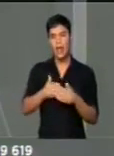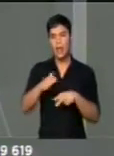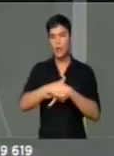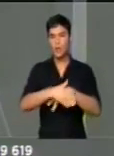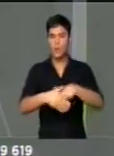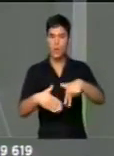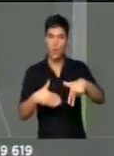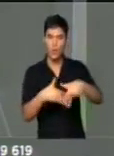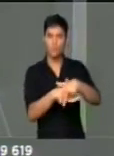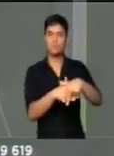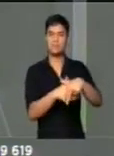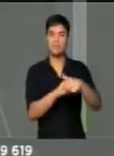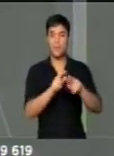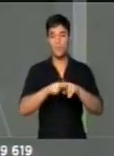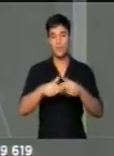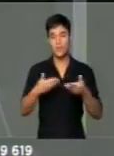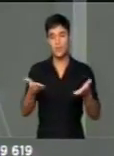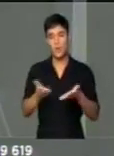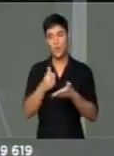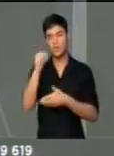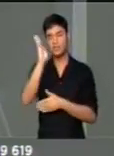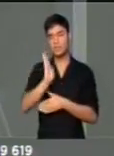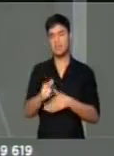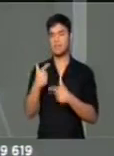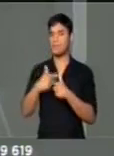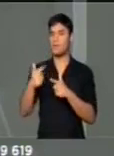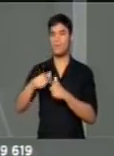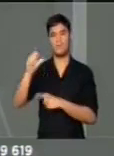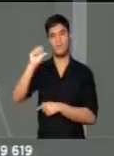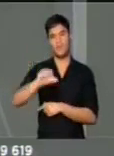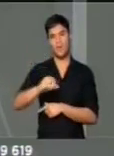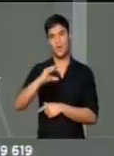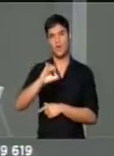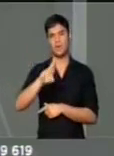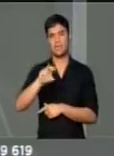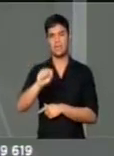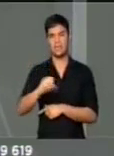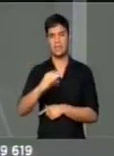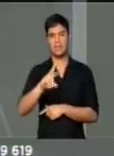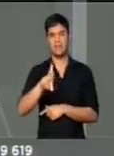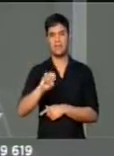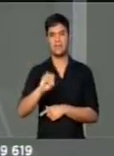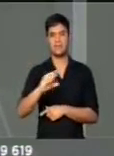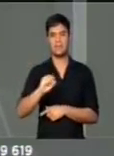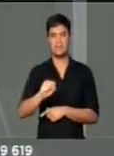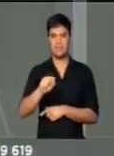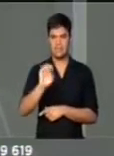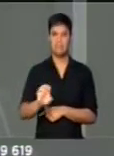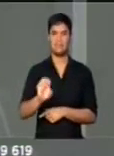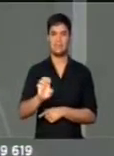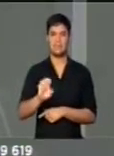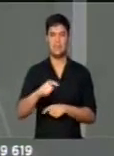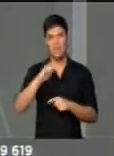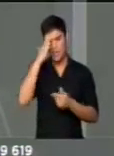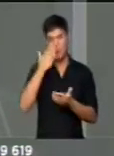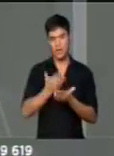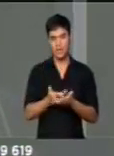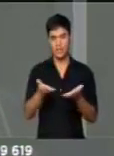que levou o país à crise que nós enfrentamos hoje. E eu tenho certeza, senhor presidente, que esse